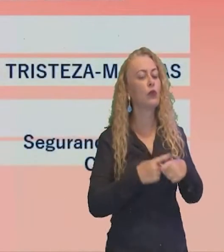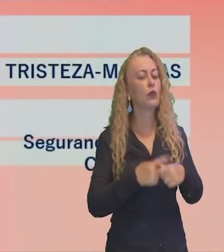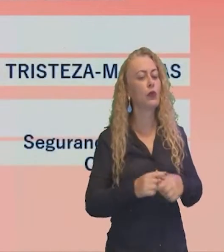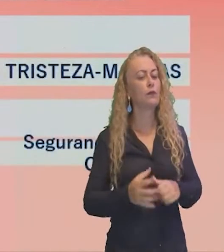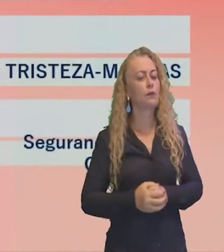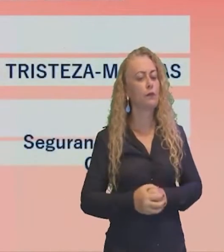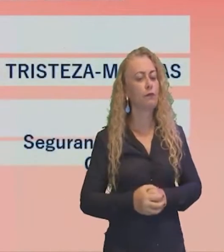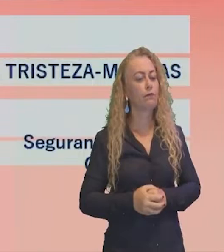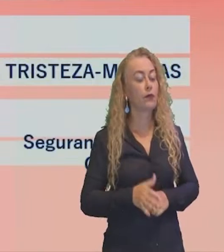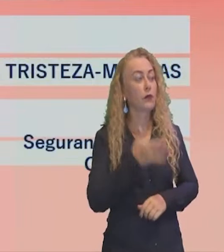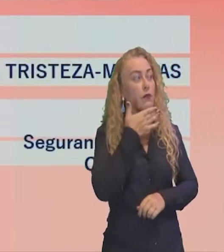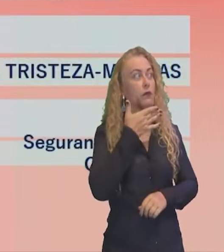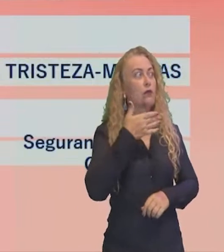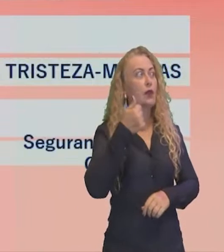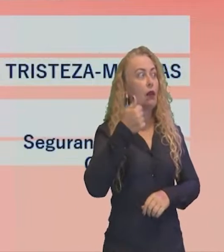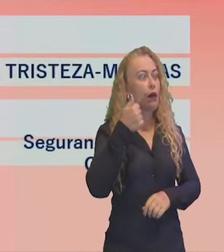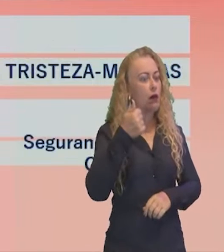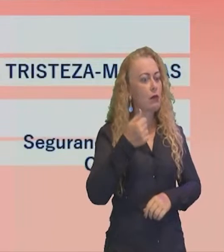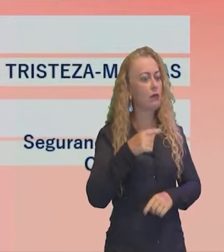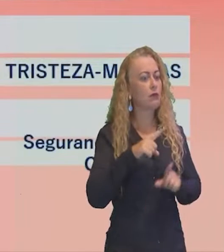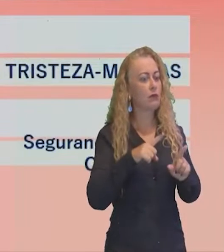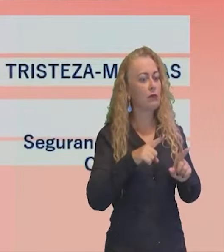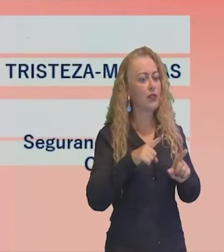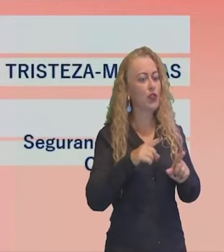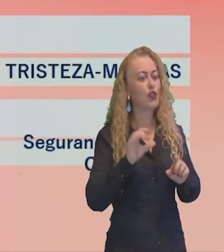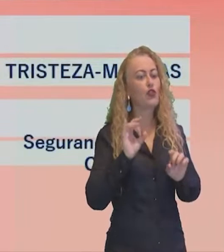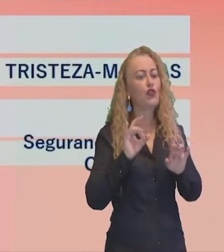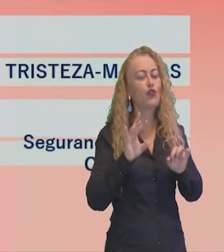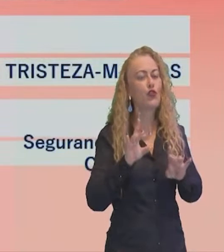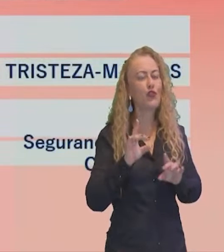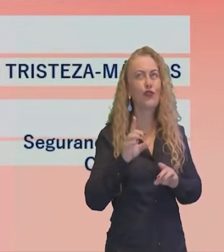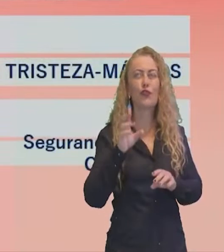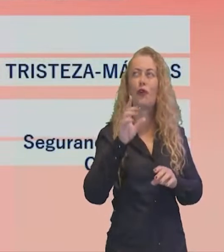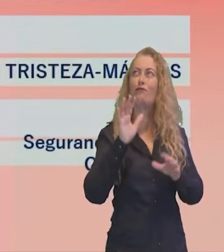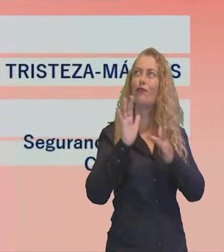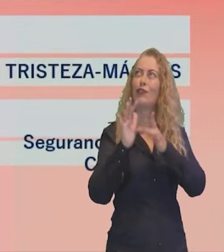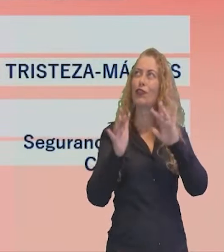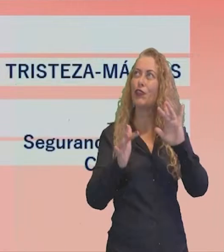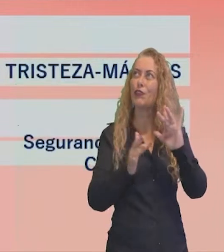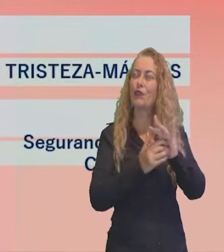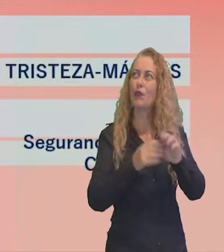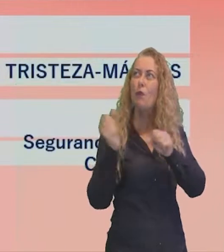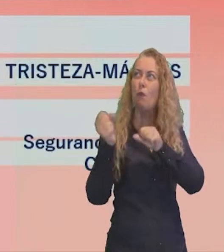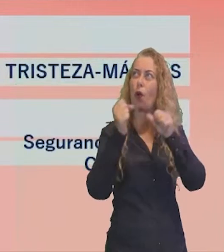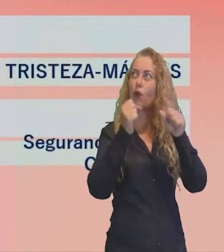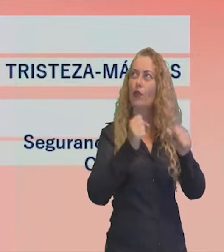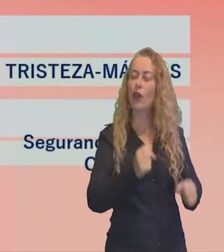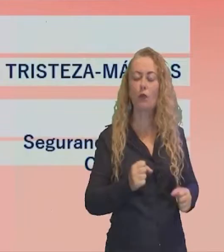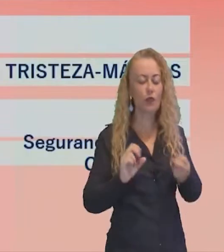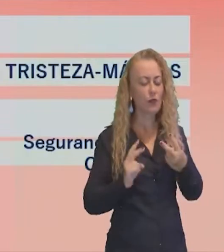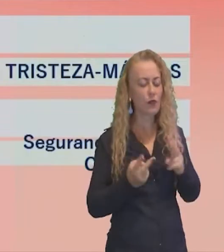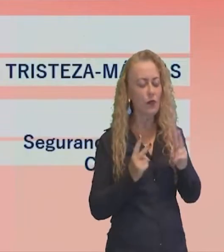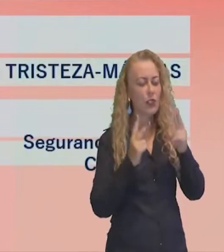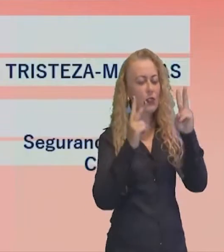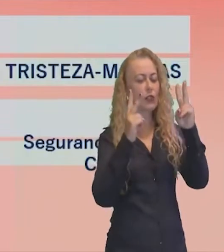razão impressionante, porque só em Jesus é possível superar e vencer todo tipo